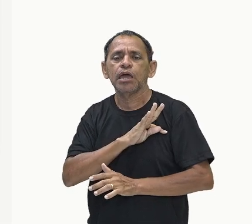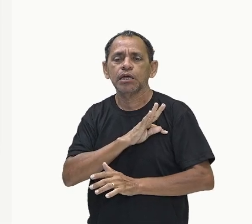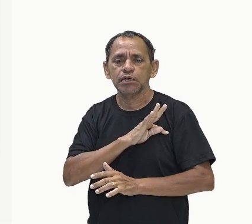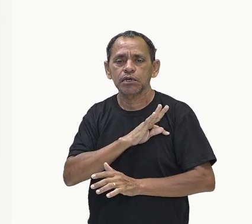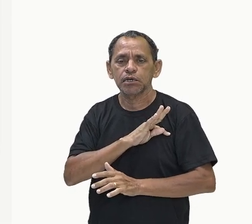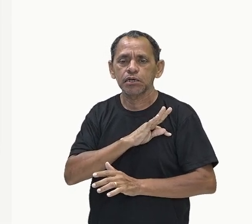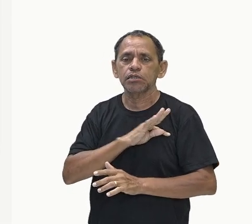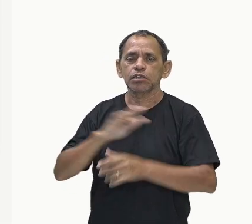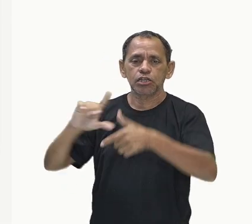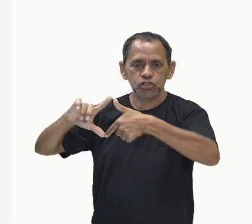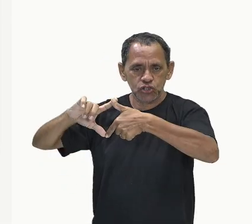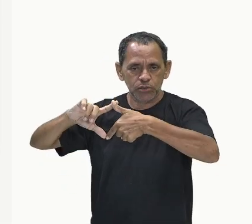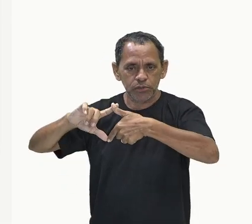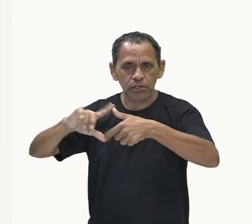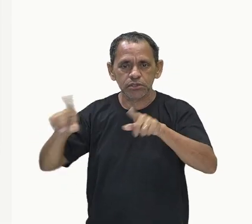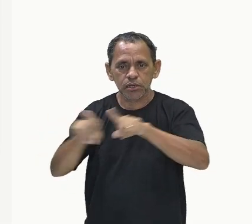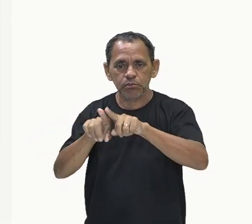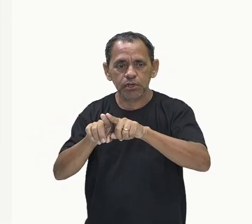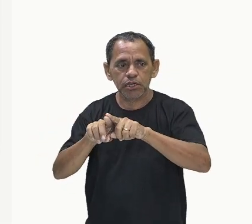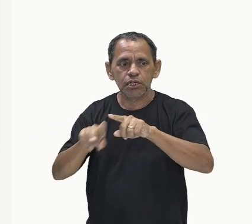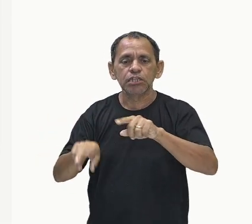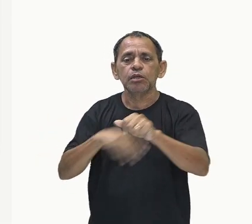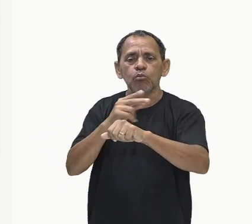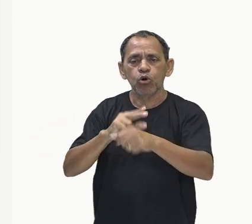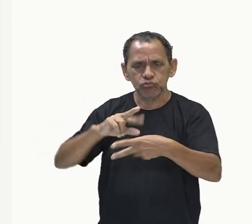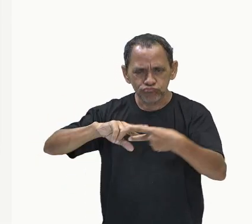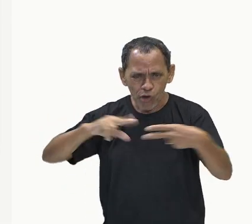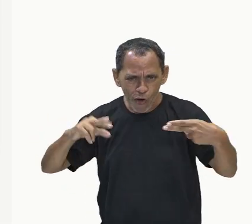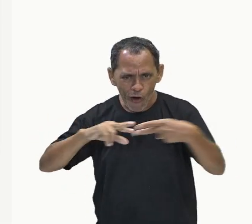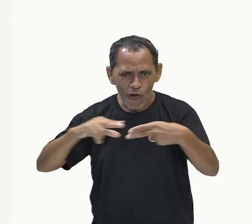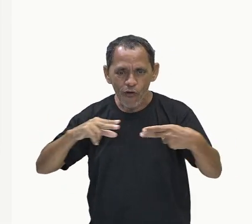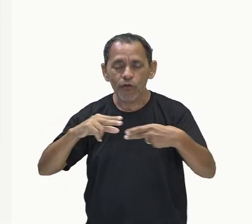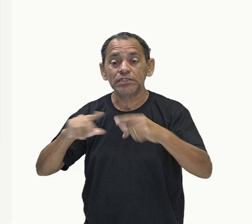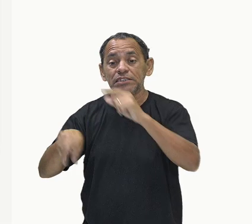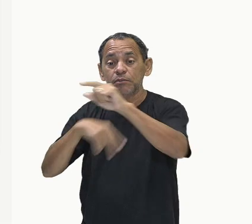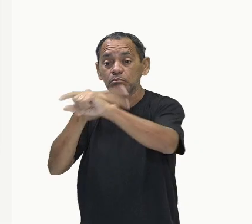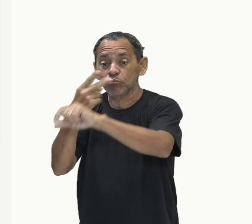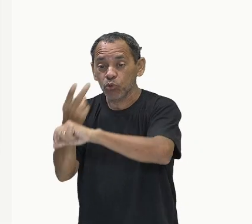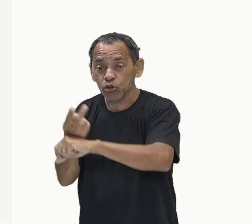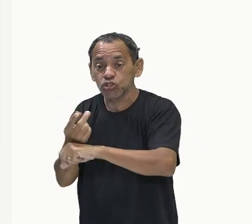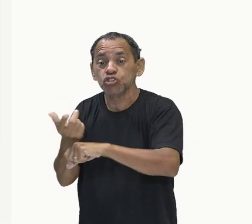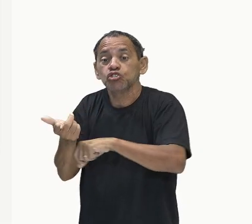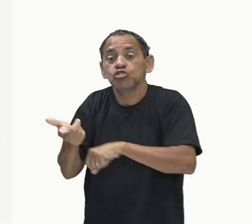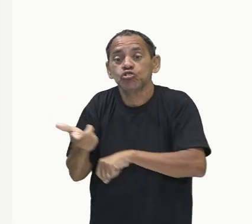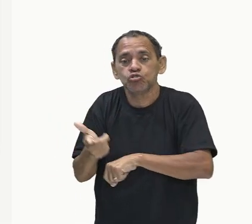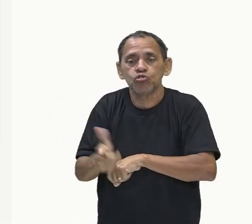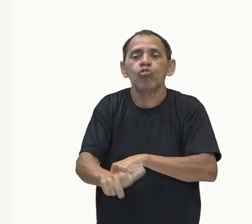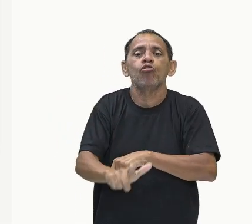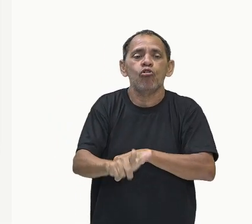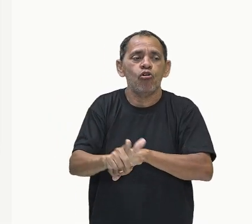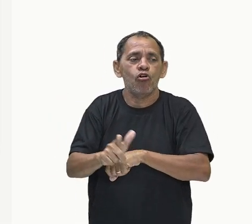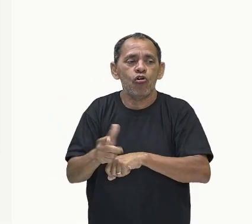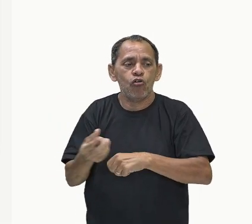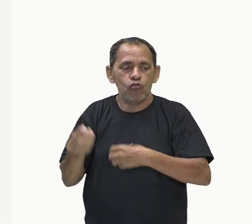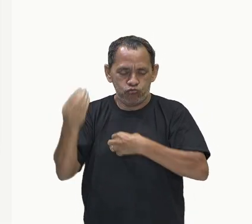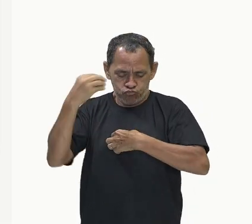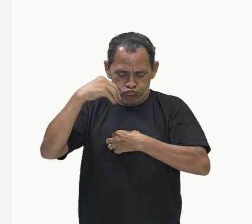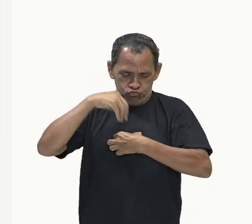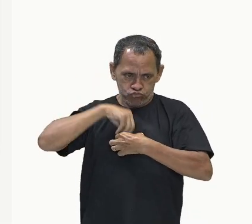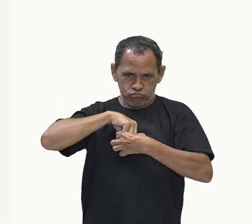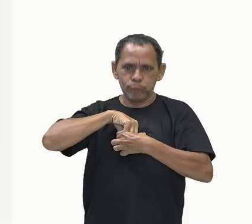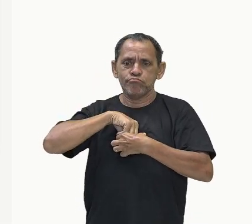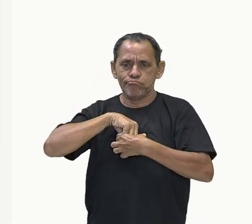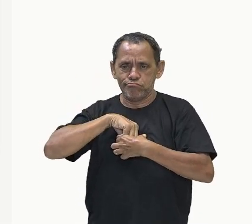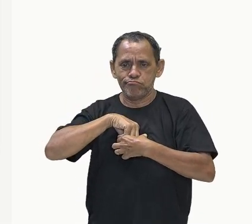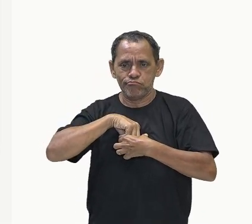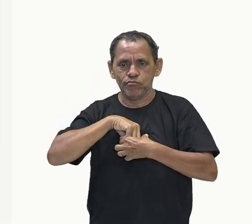multiplicado e depois ele vai ser reinserido no corpo humano. Olha só que coisa interessante aí essa técnica